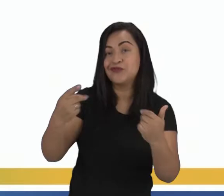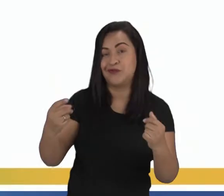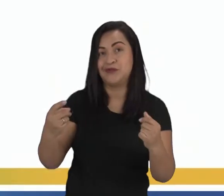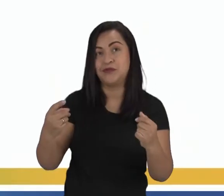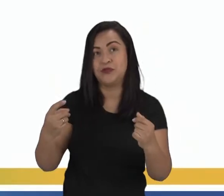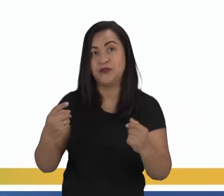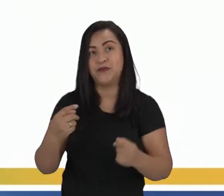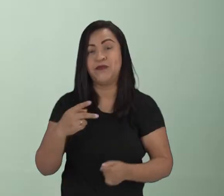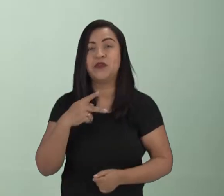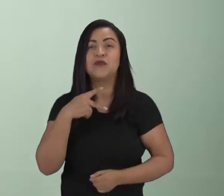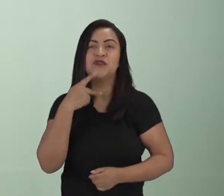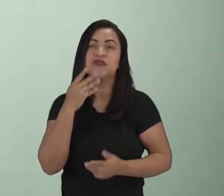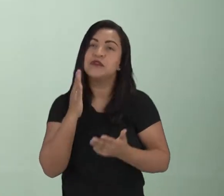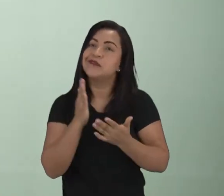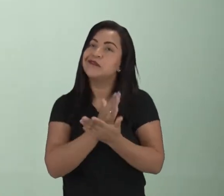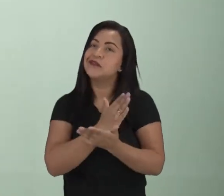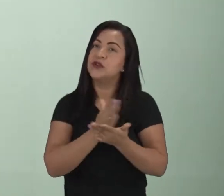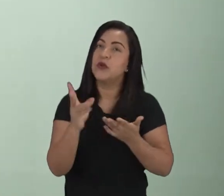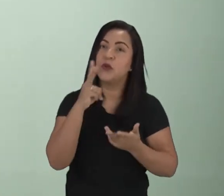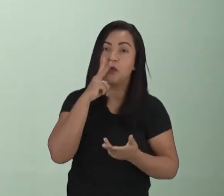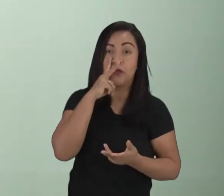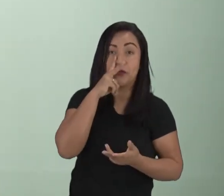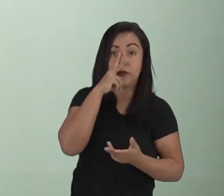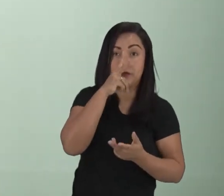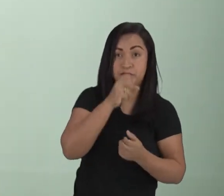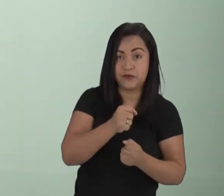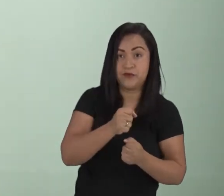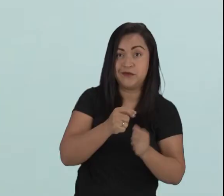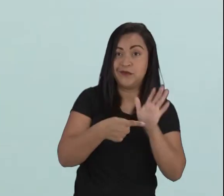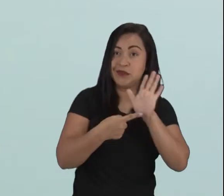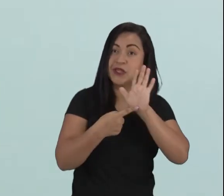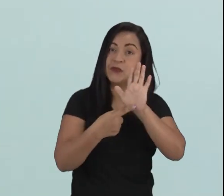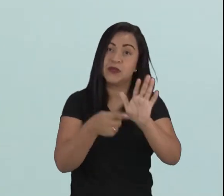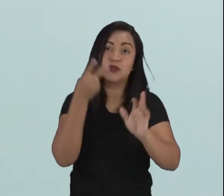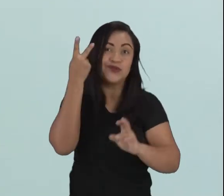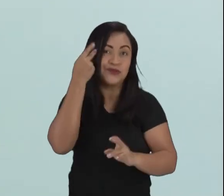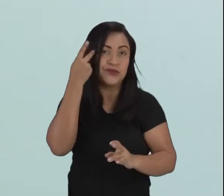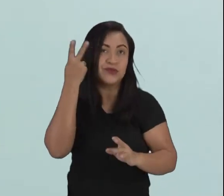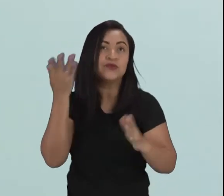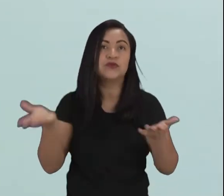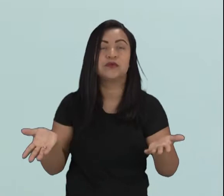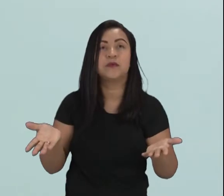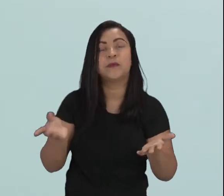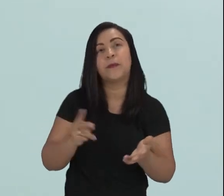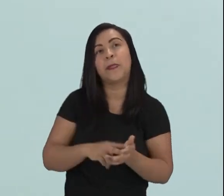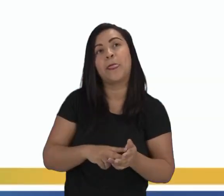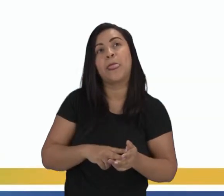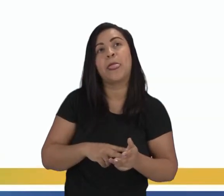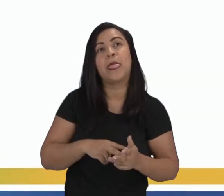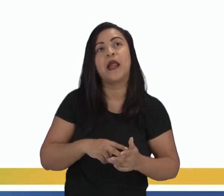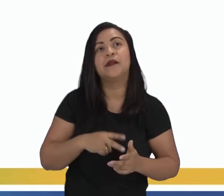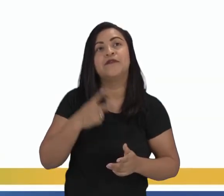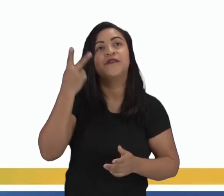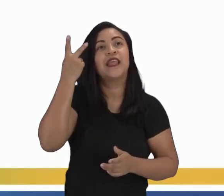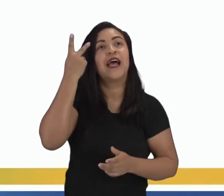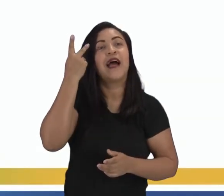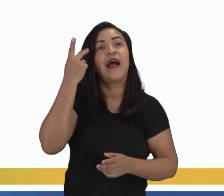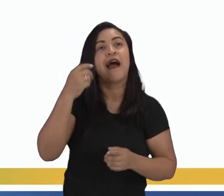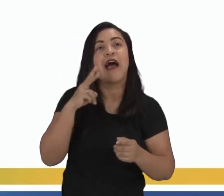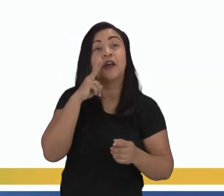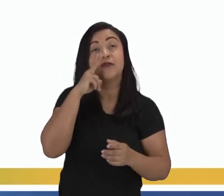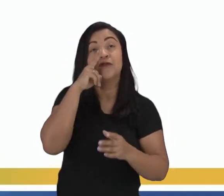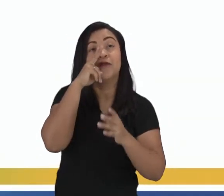Vamos falar de alguns tipos de força que aparecem no cotidiano. Vamos lá? As forças notáveis da